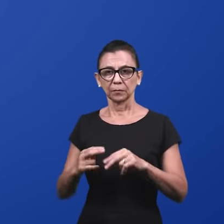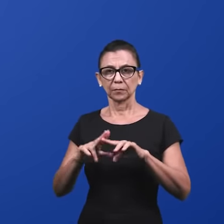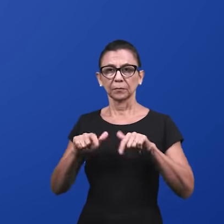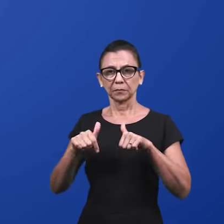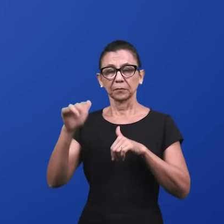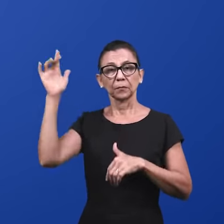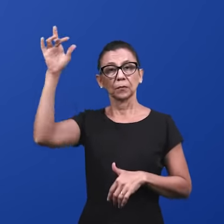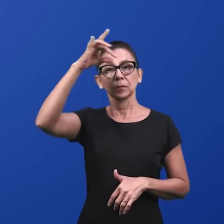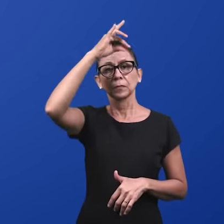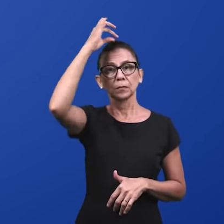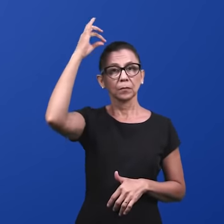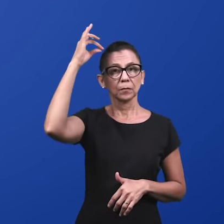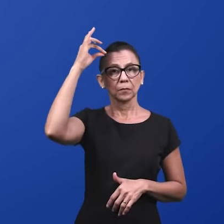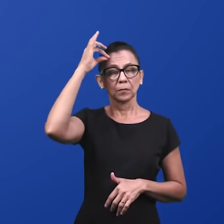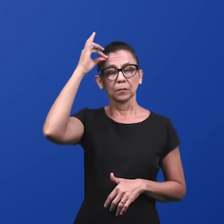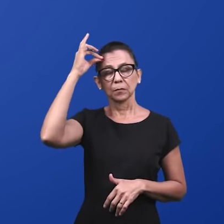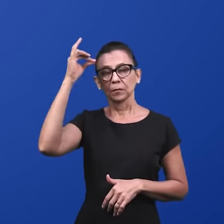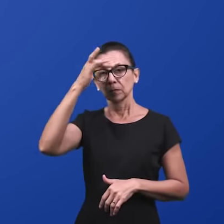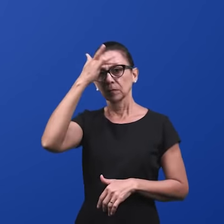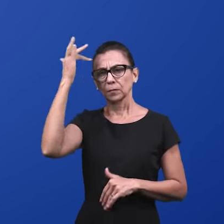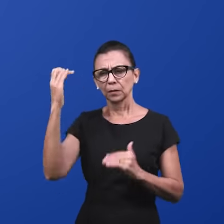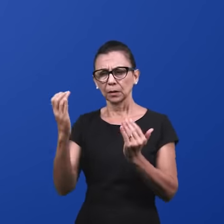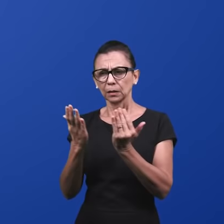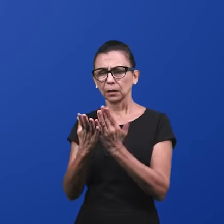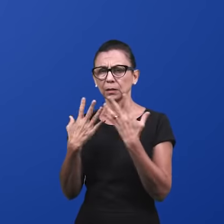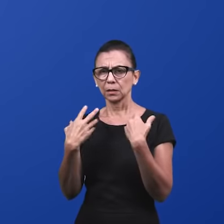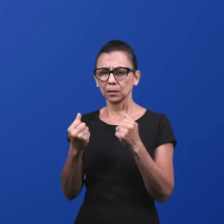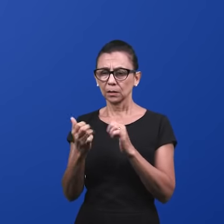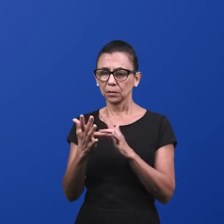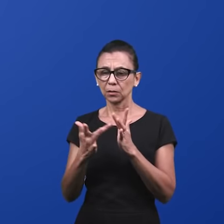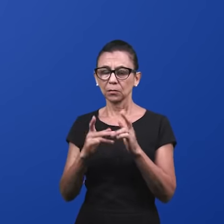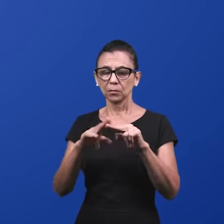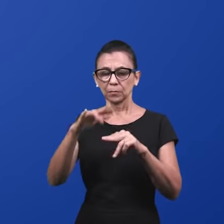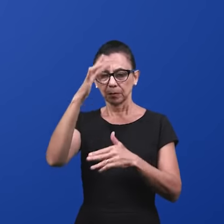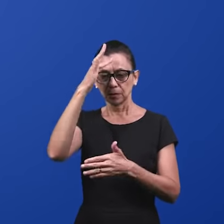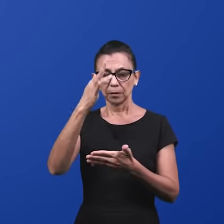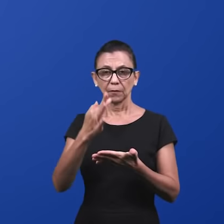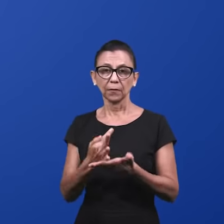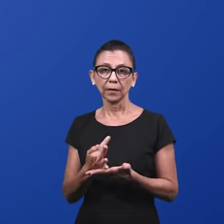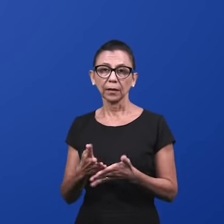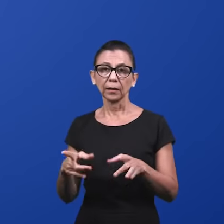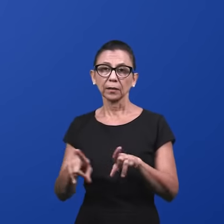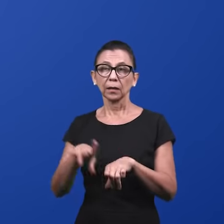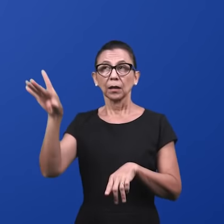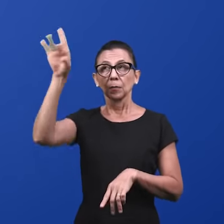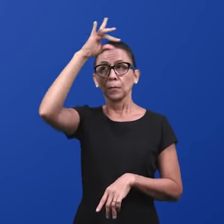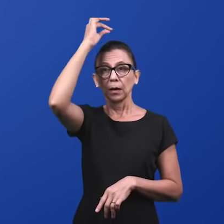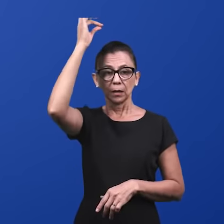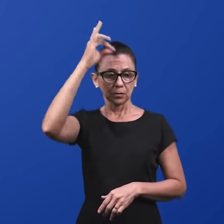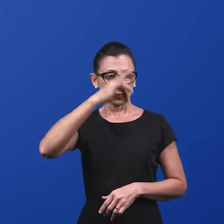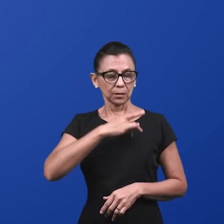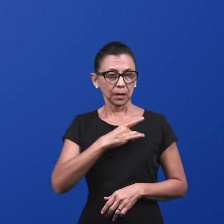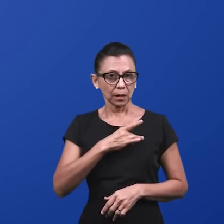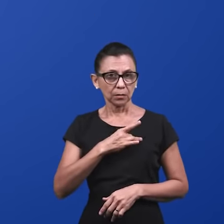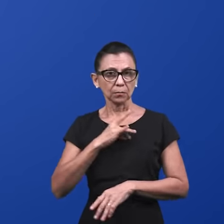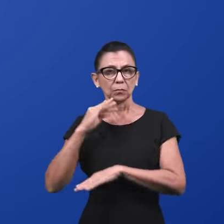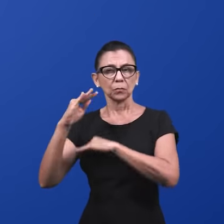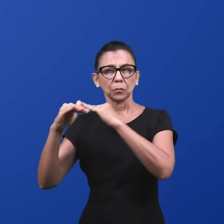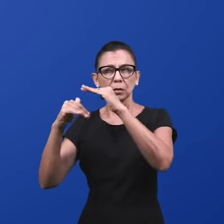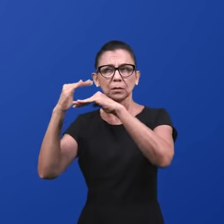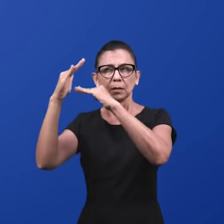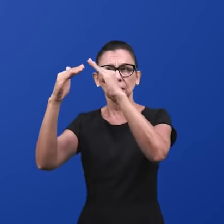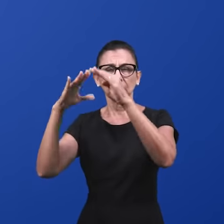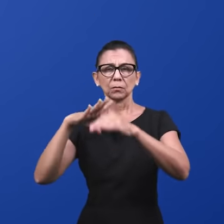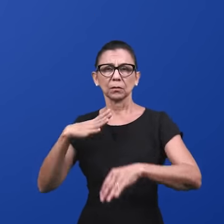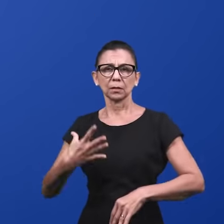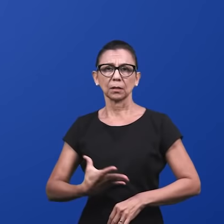Espírito Santo. O crente que aceita Jesus pela fé é batizado com o Espírito Santo. E no processo da salvação, o